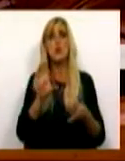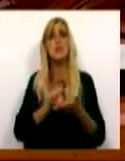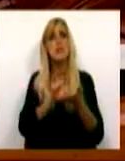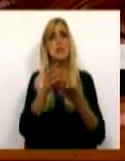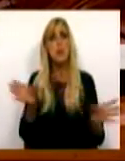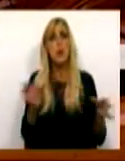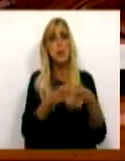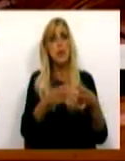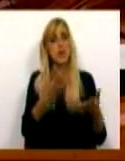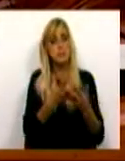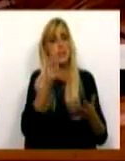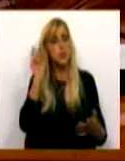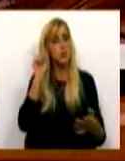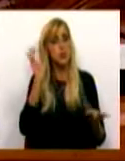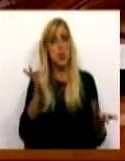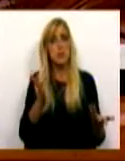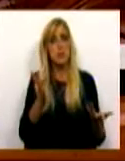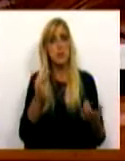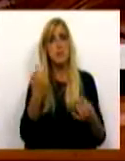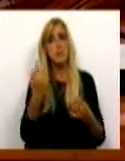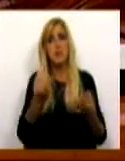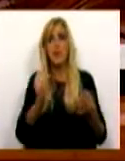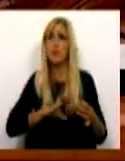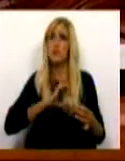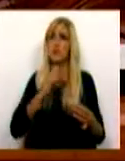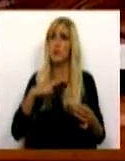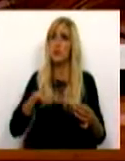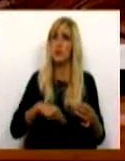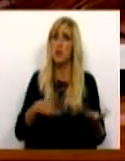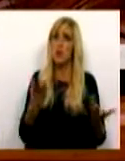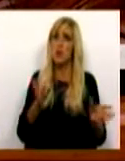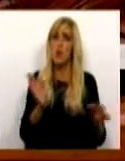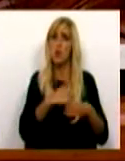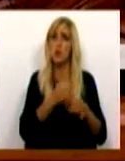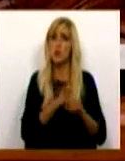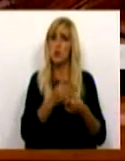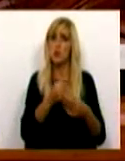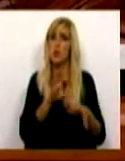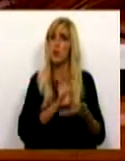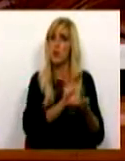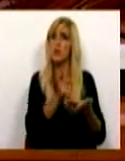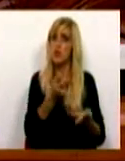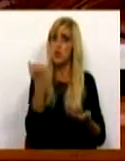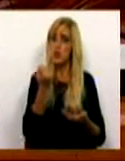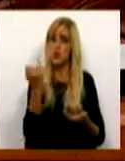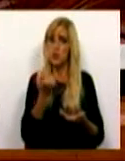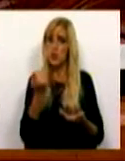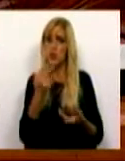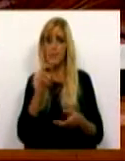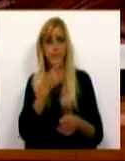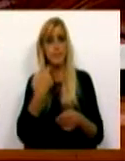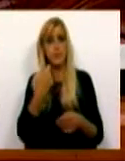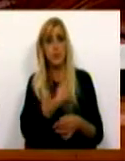muito significativo, o que abalou fortemente a confiança dos portugueses no setor financeiro e nas instituições encarregues de o regular e